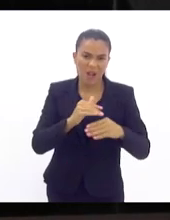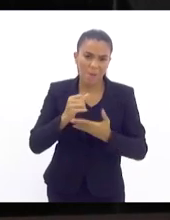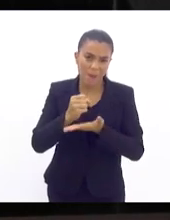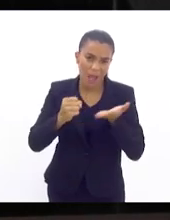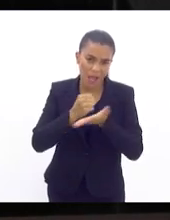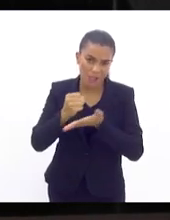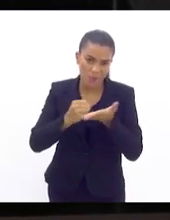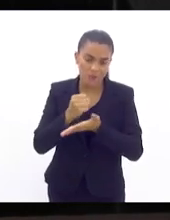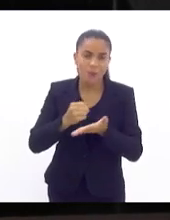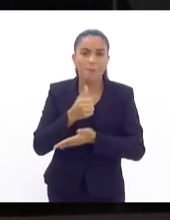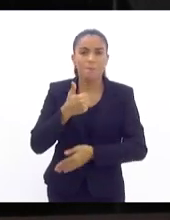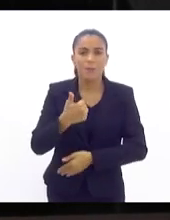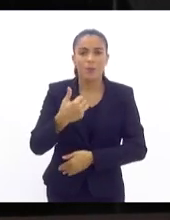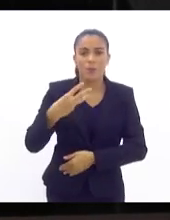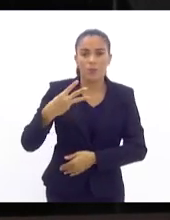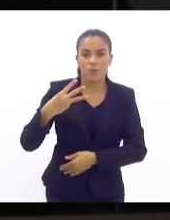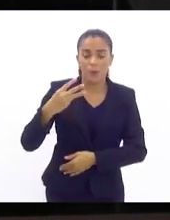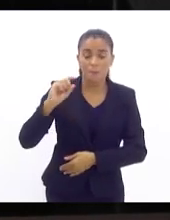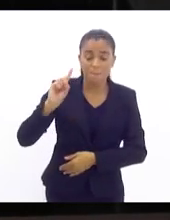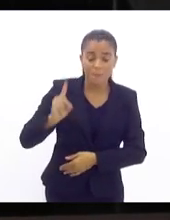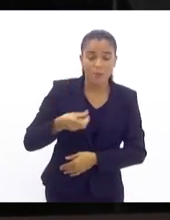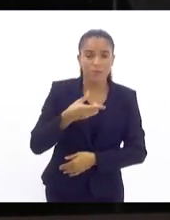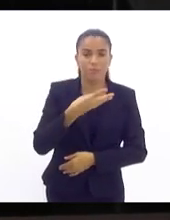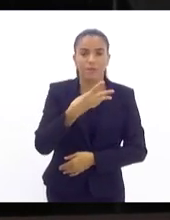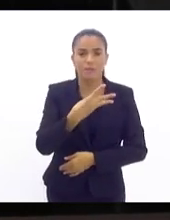R$ 1.320.